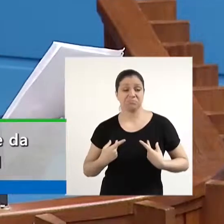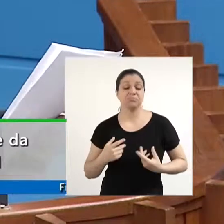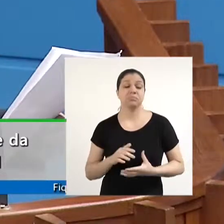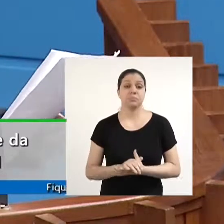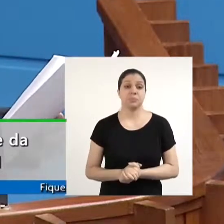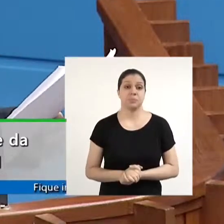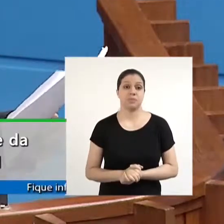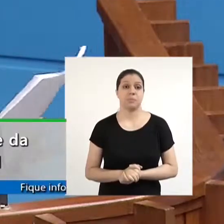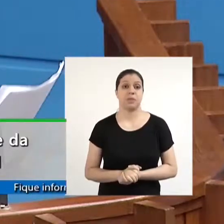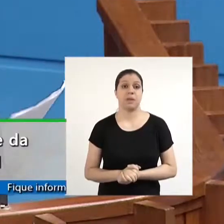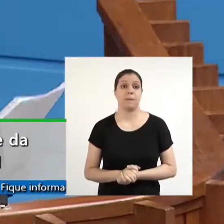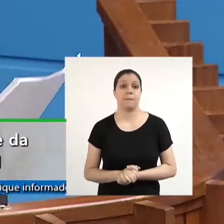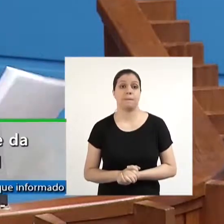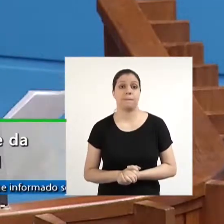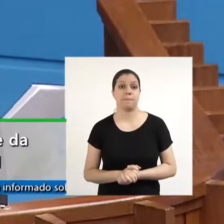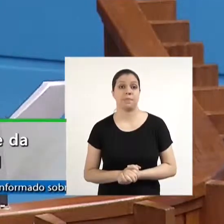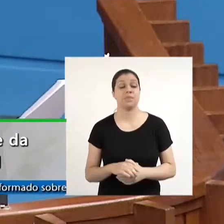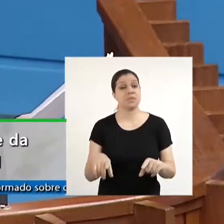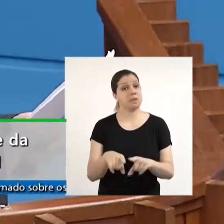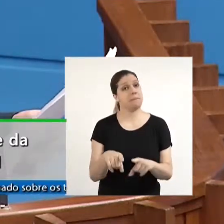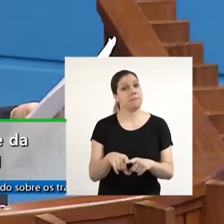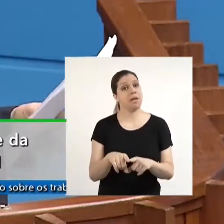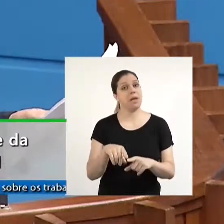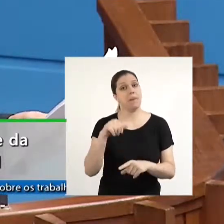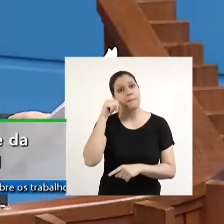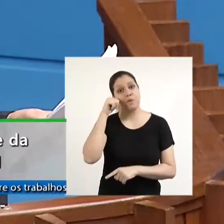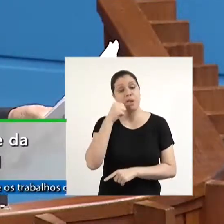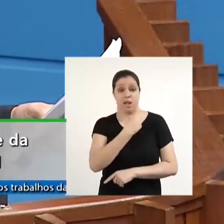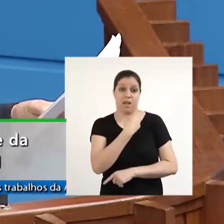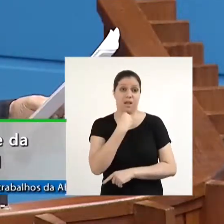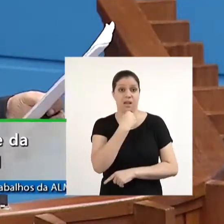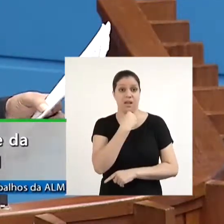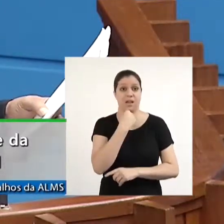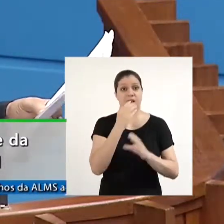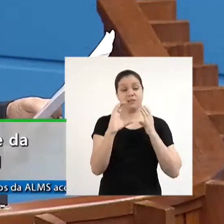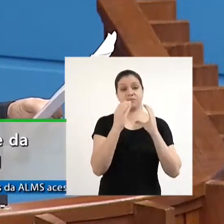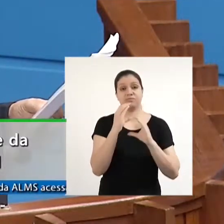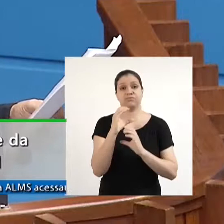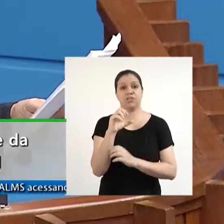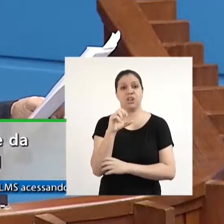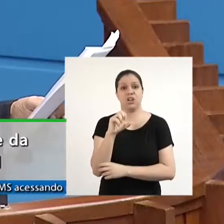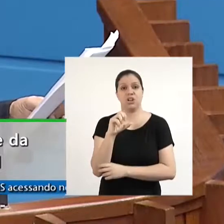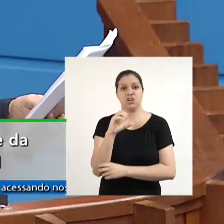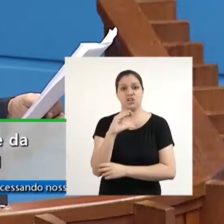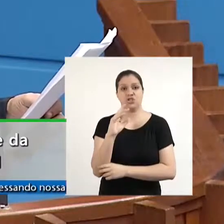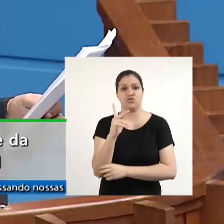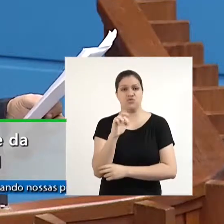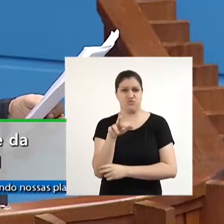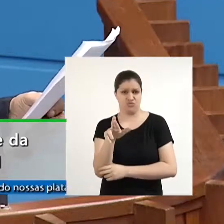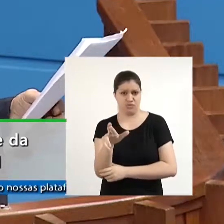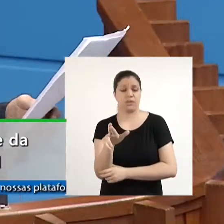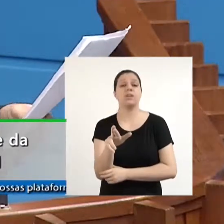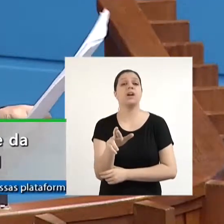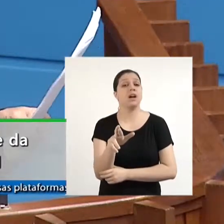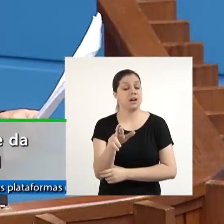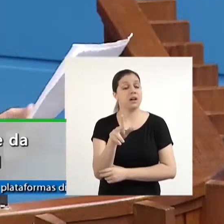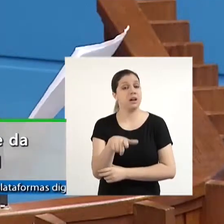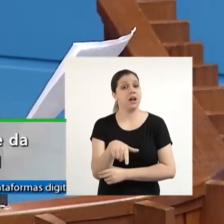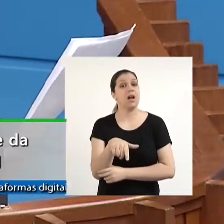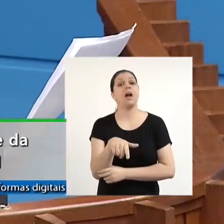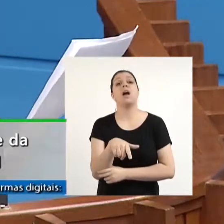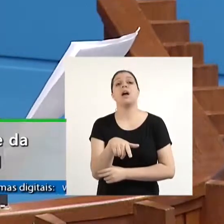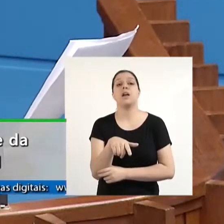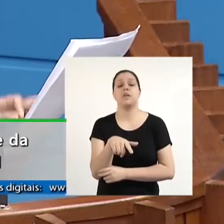ex-ministro. A cantora Cher, conhecida e reconhecida, além de cantora, ela é